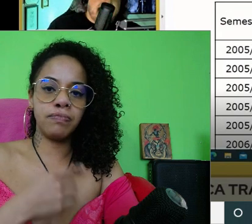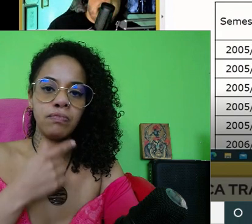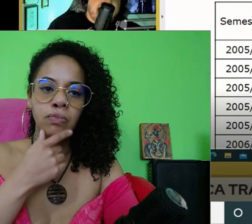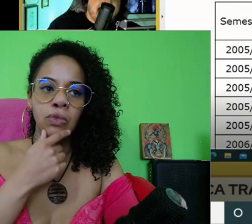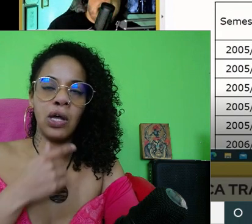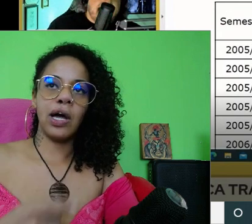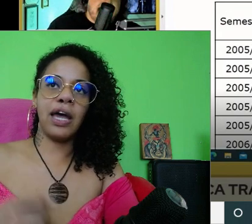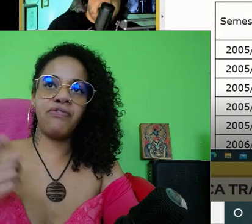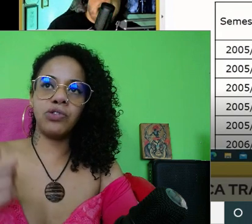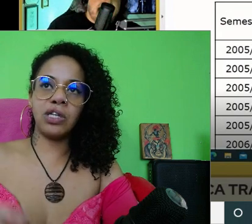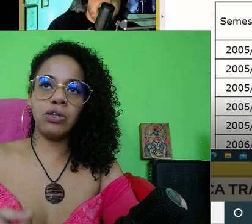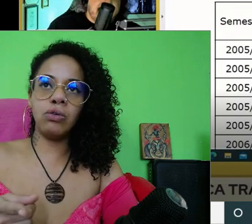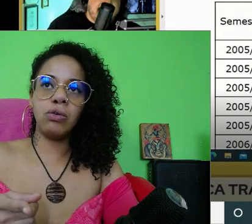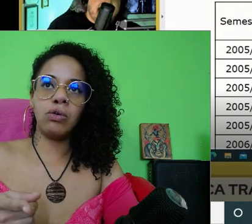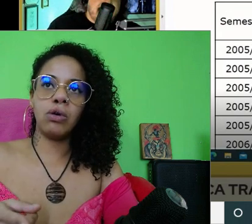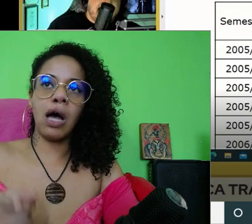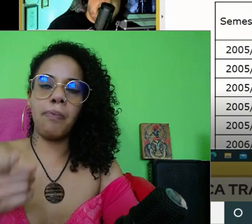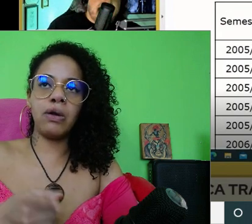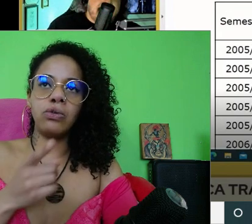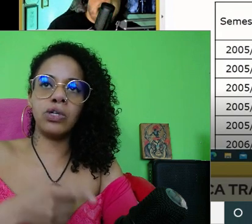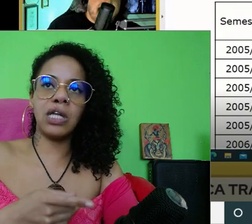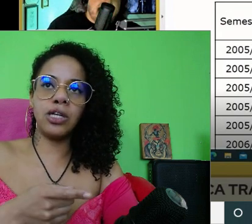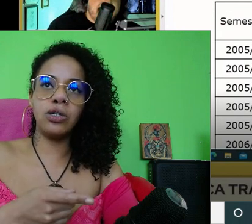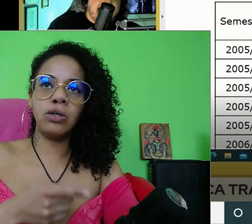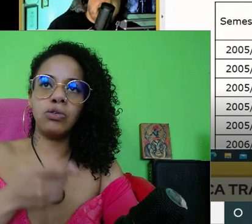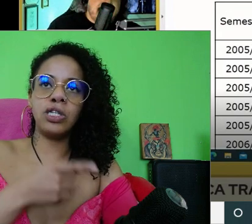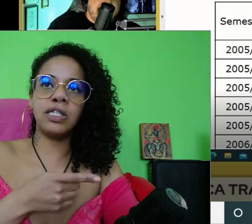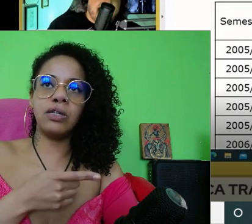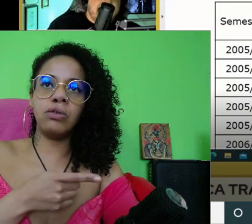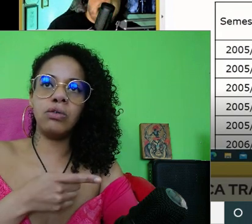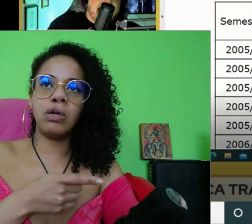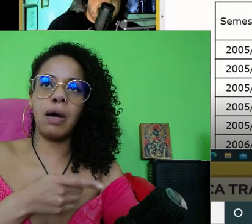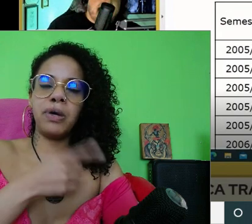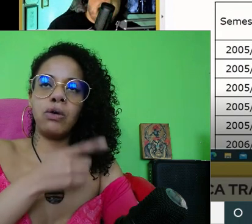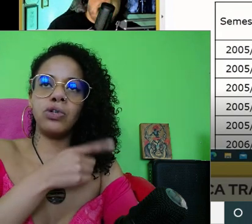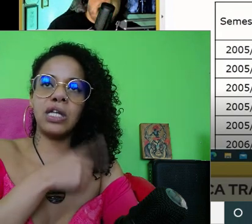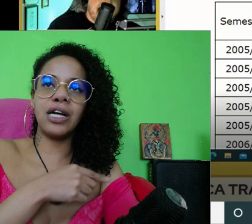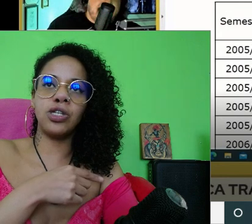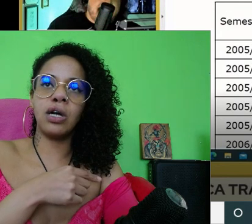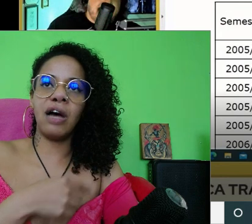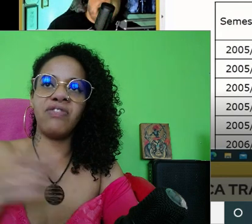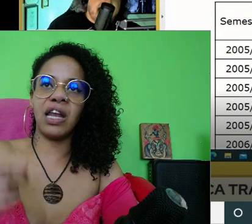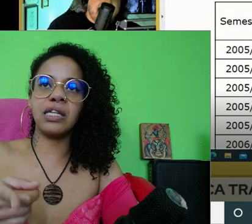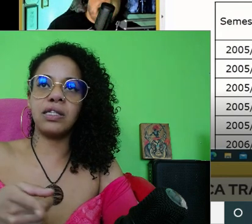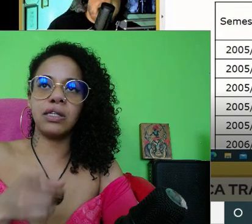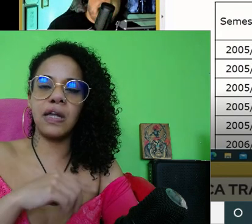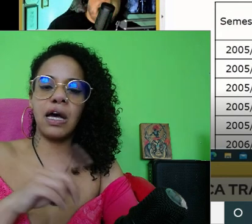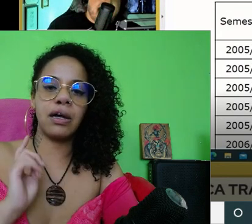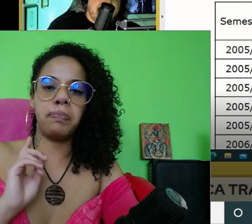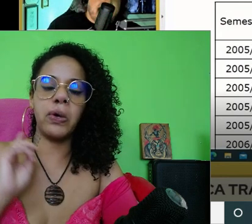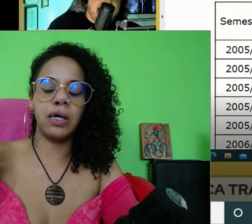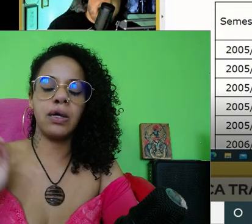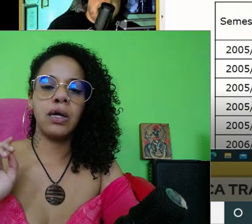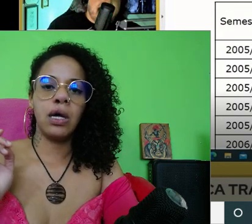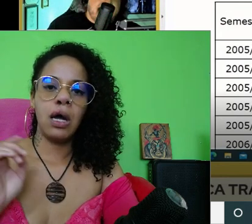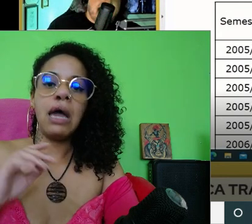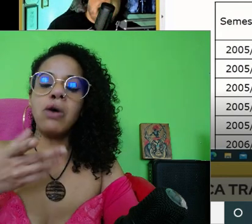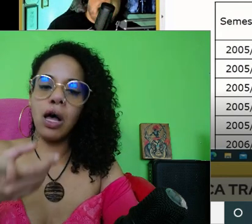autoridade refutando a pela autoridade utilizando a pela autoridade a falácia sei lá